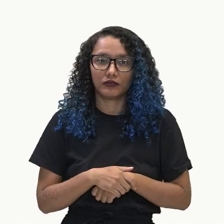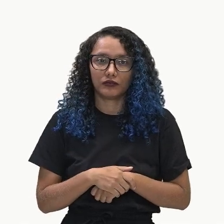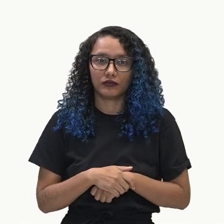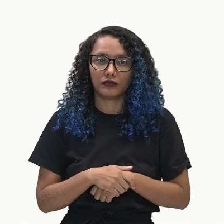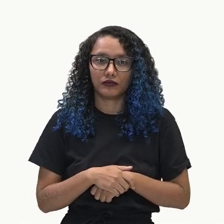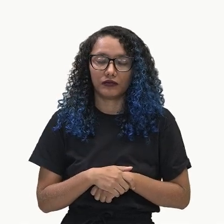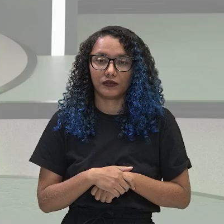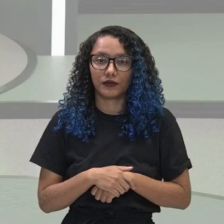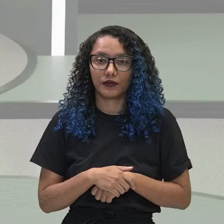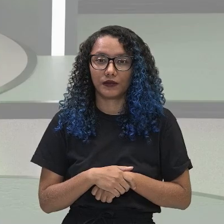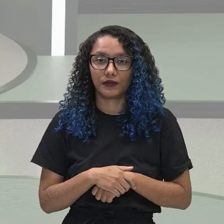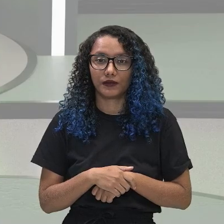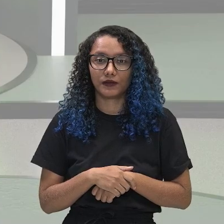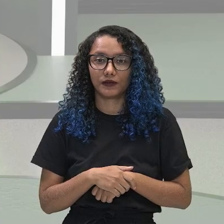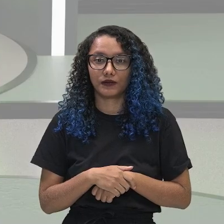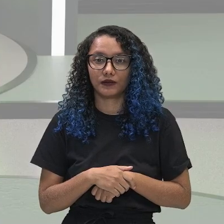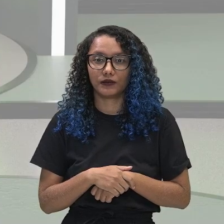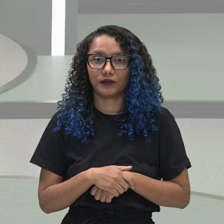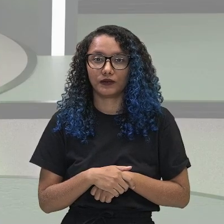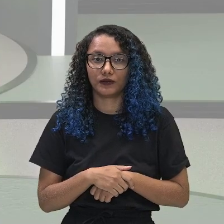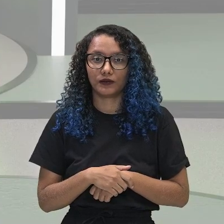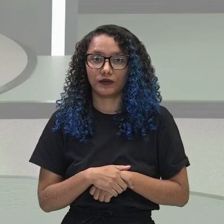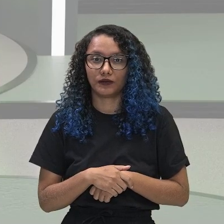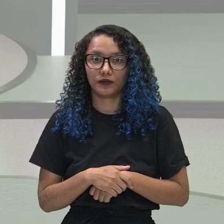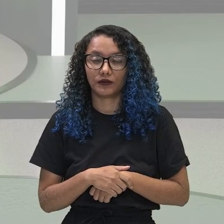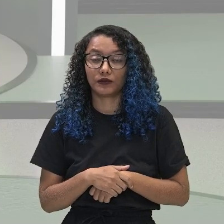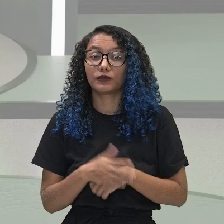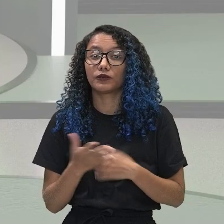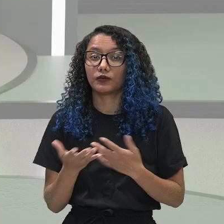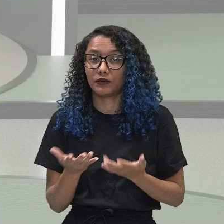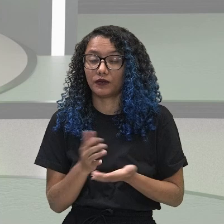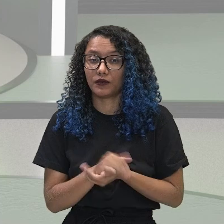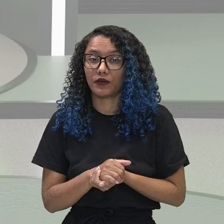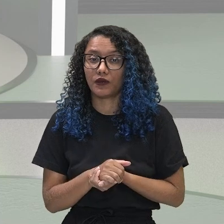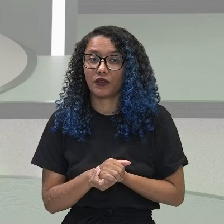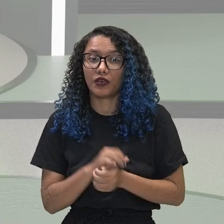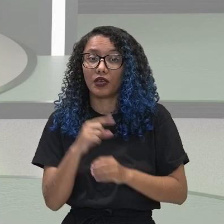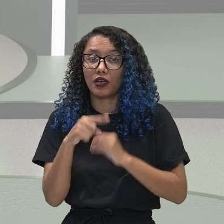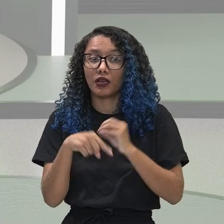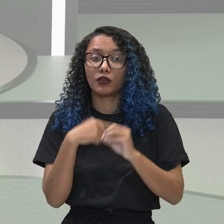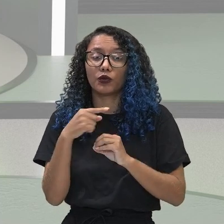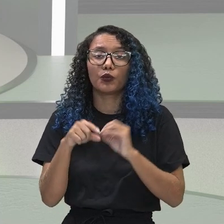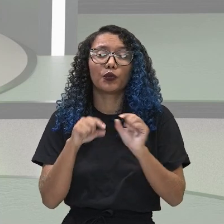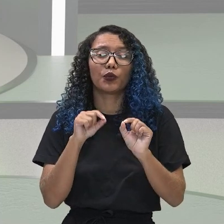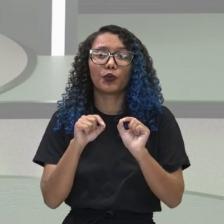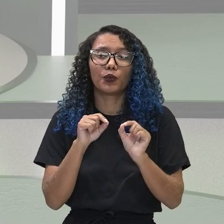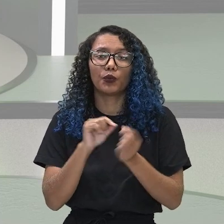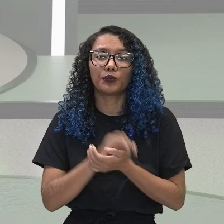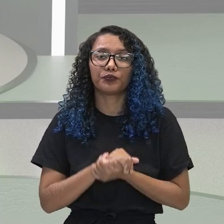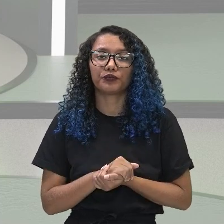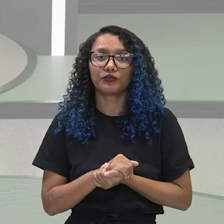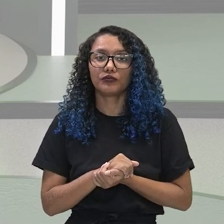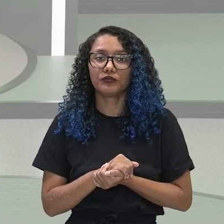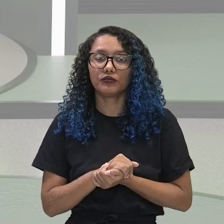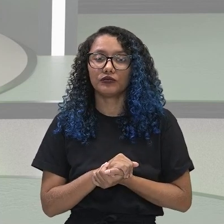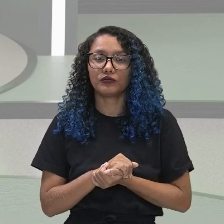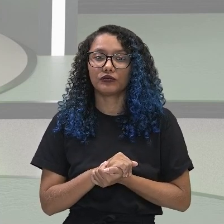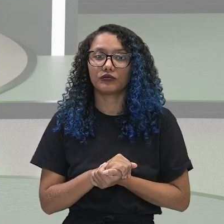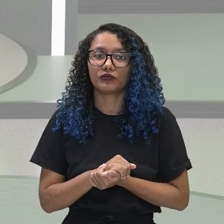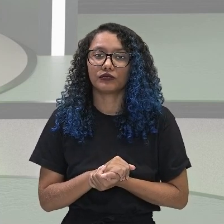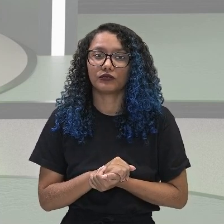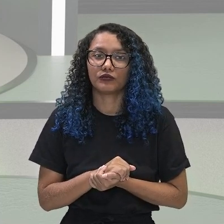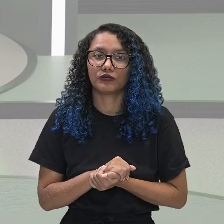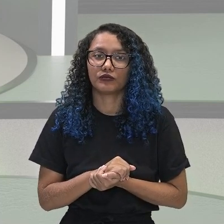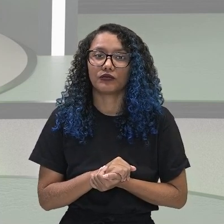esta informação. Porque o átomo é o que vai determinar